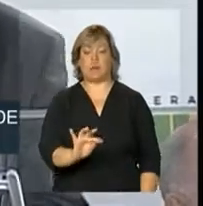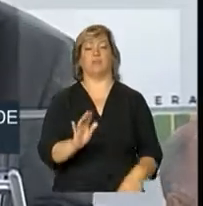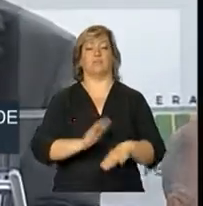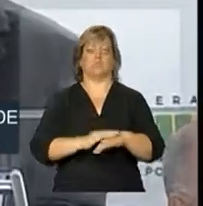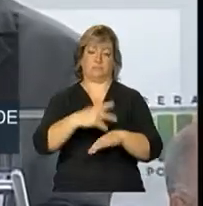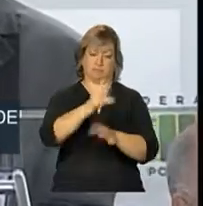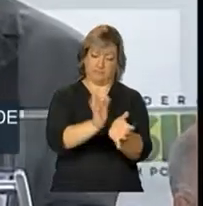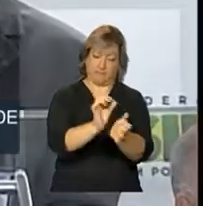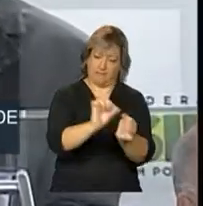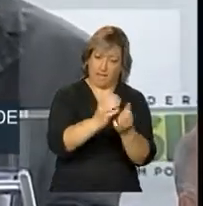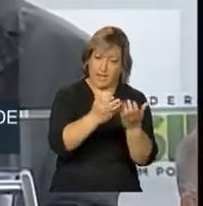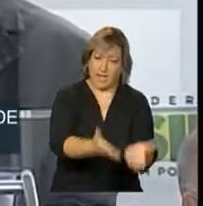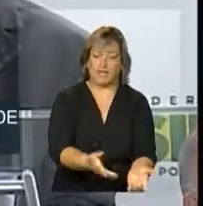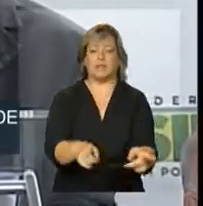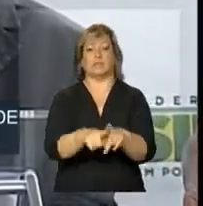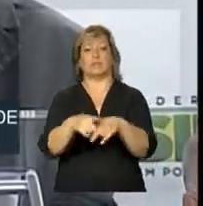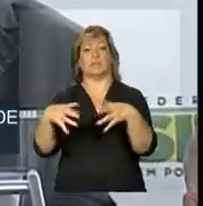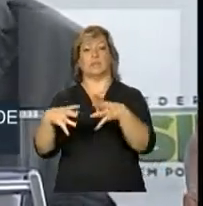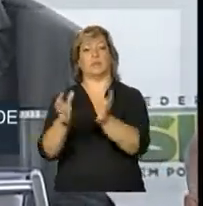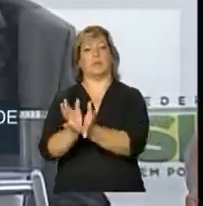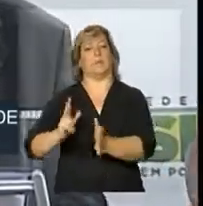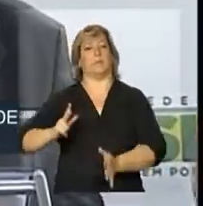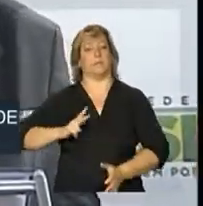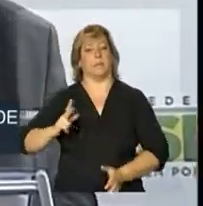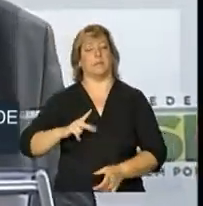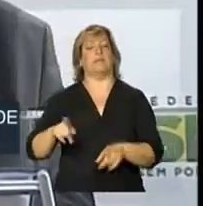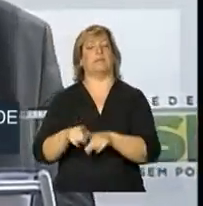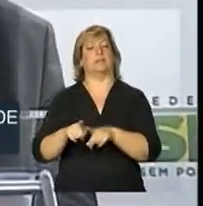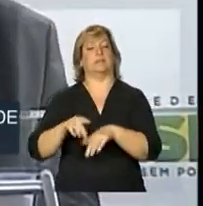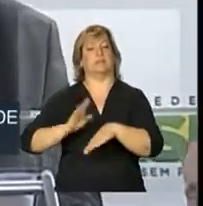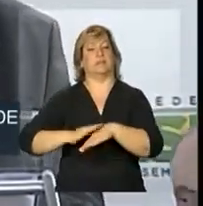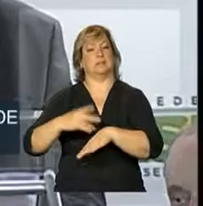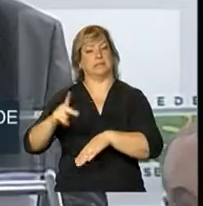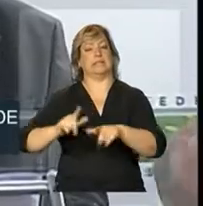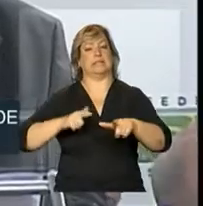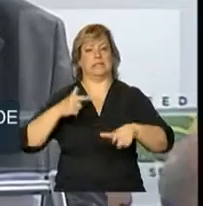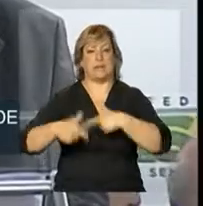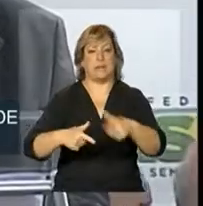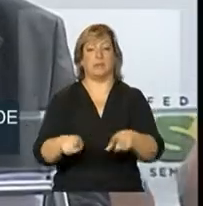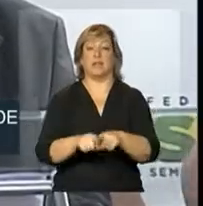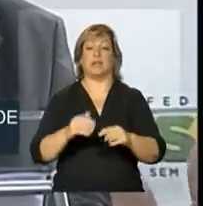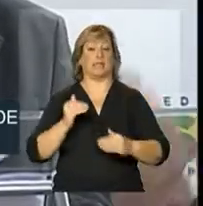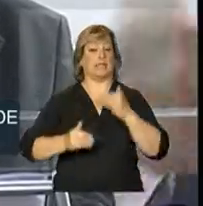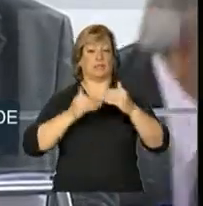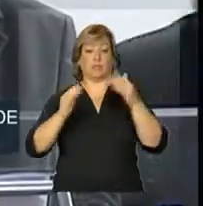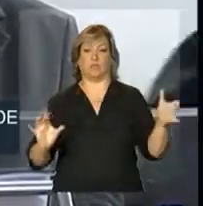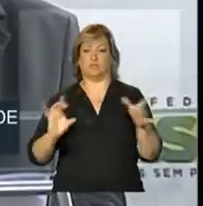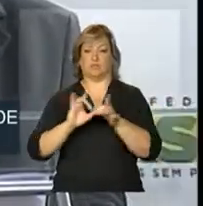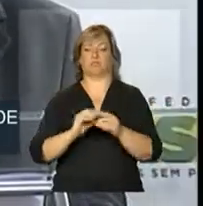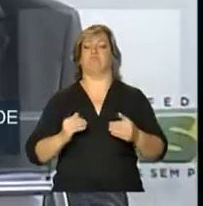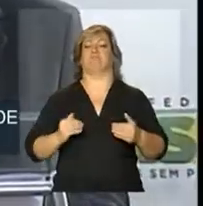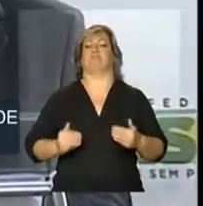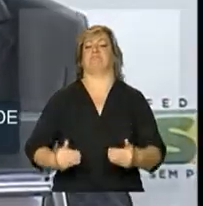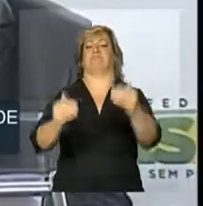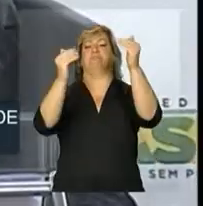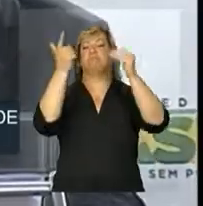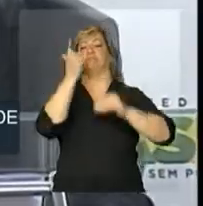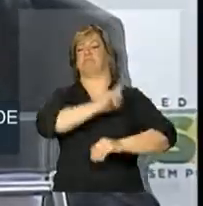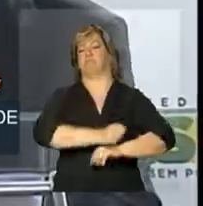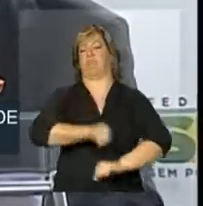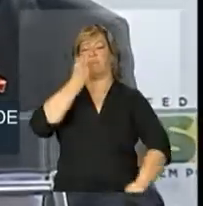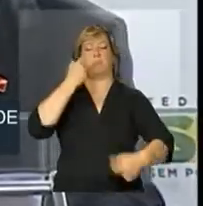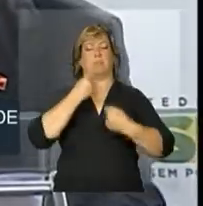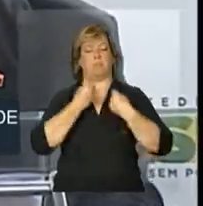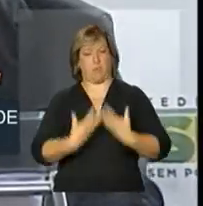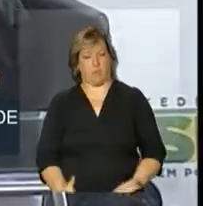parte, a iniciativa privada também faz a sua parte e o desenvolvimento, de certo, vai chegar e está